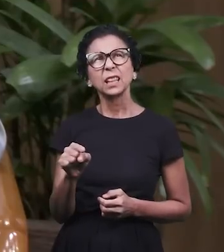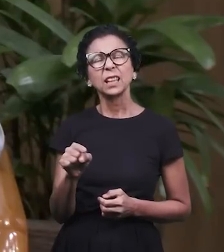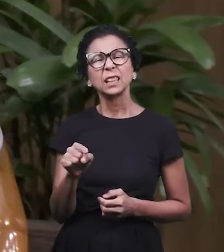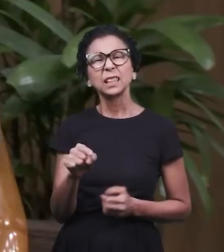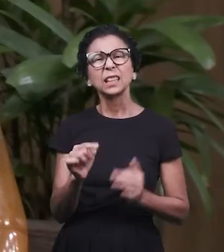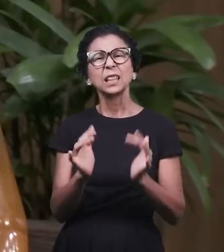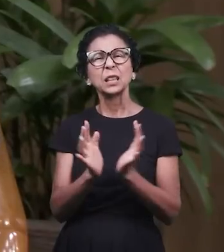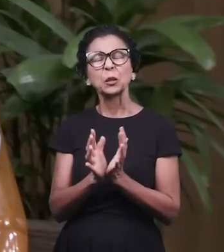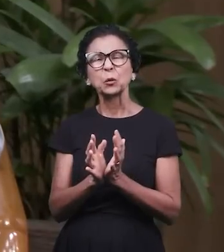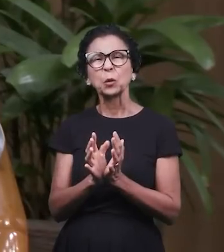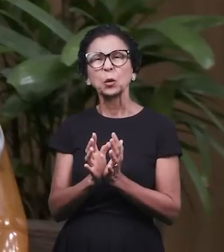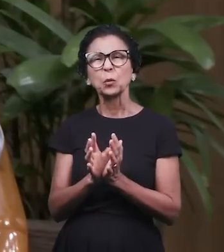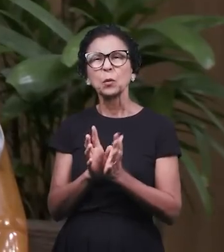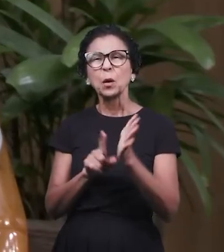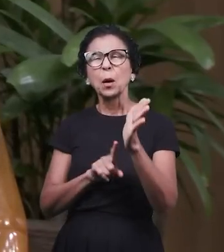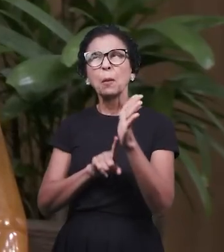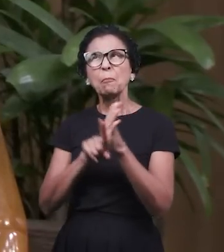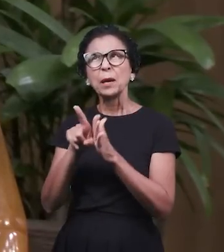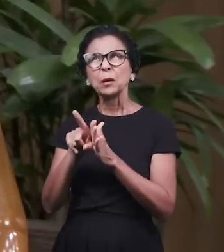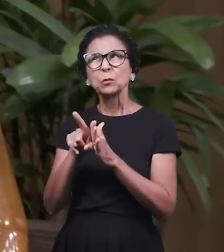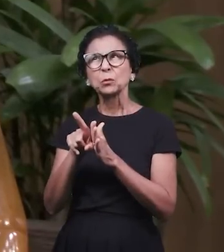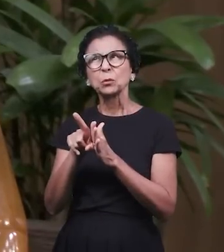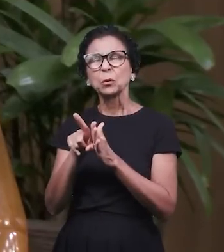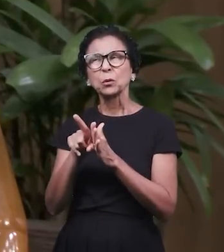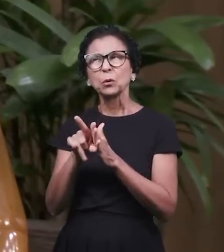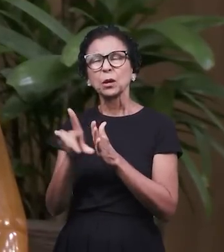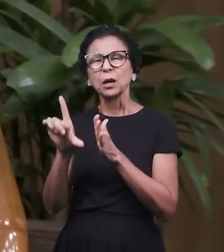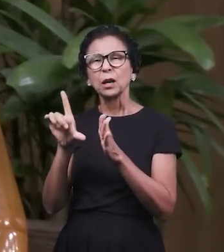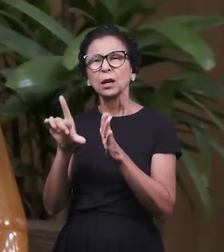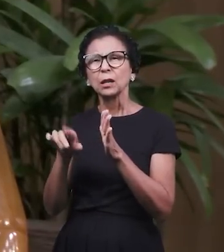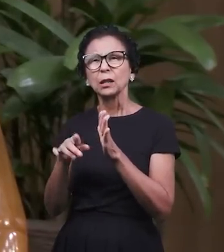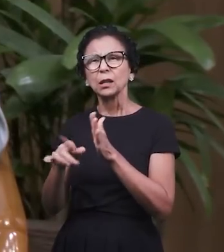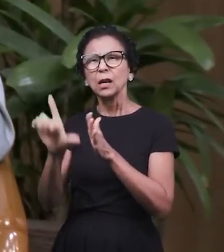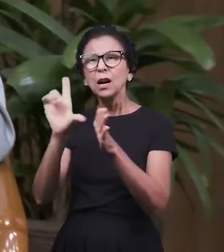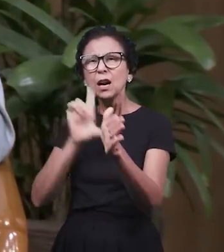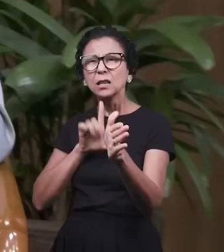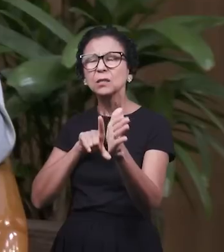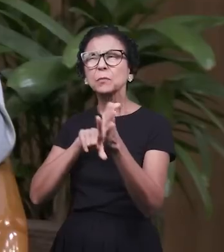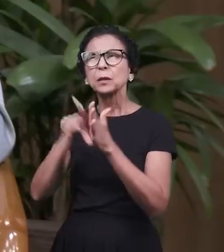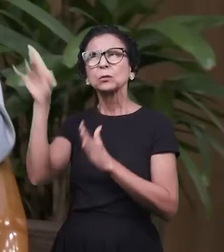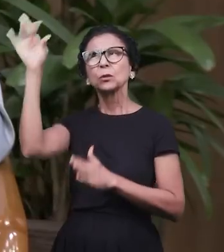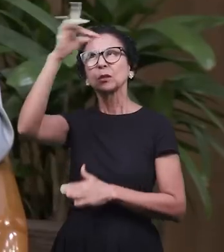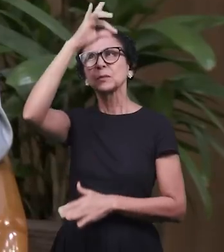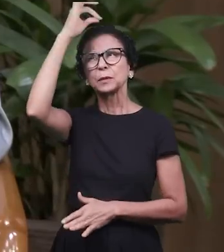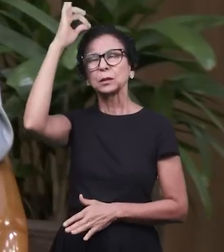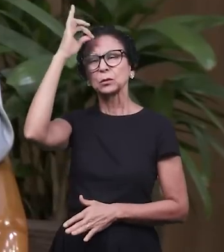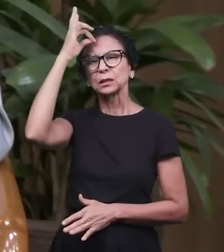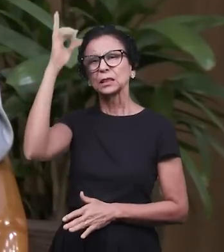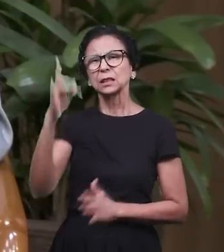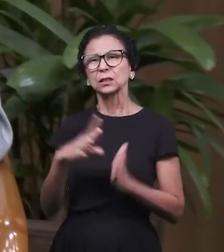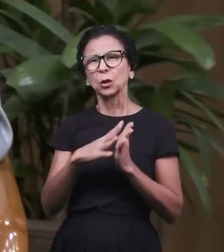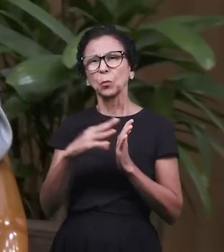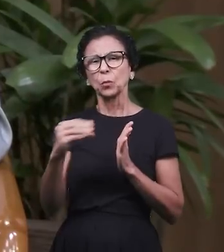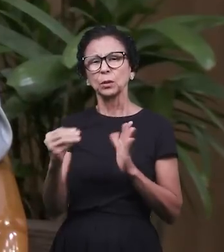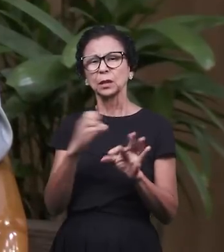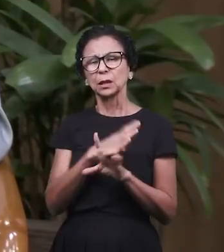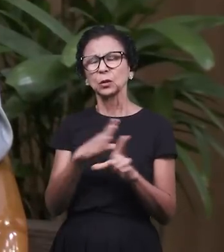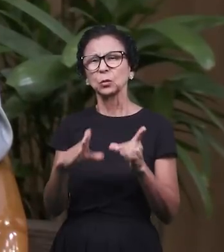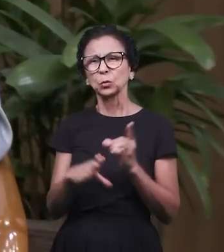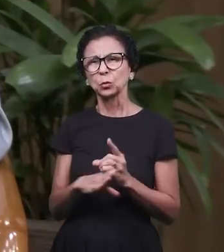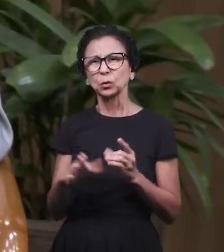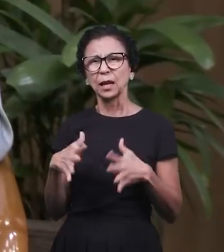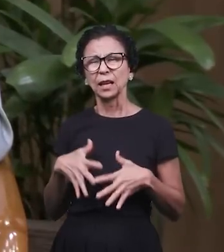se foi perguntado antes e o Espírito definiu o caminho de retidão, e você está num caminho de